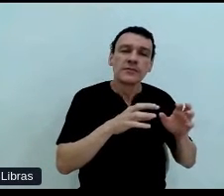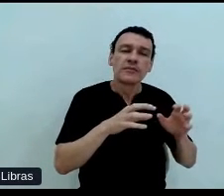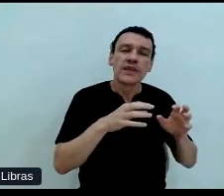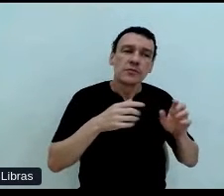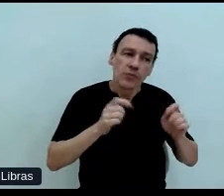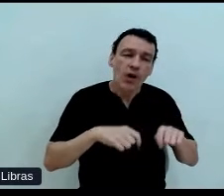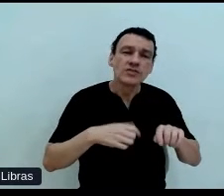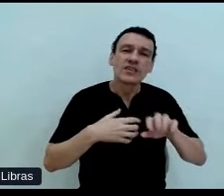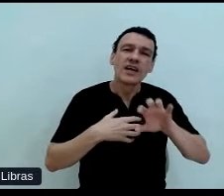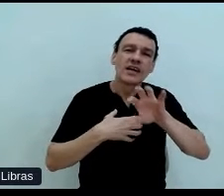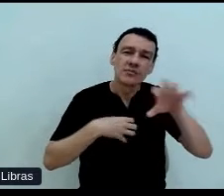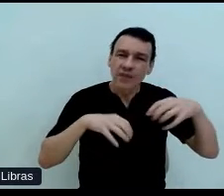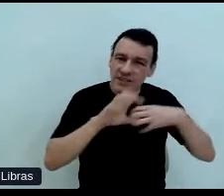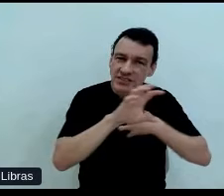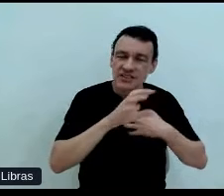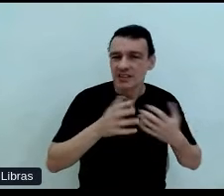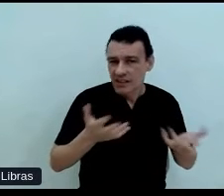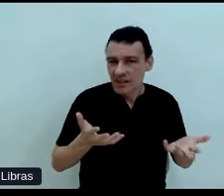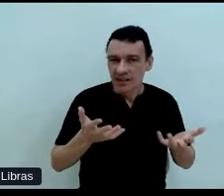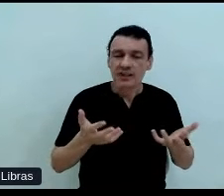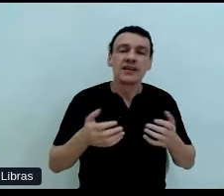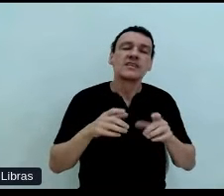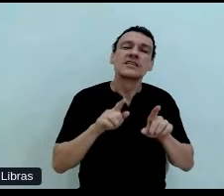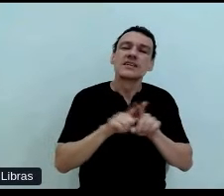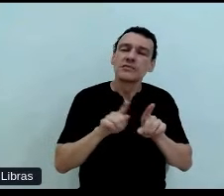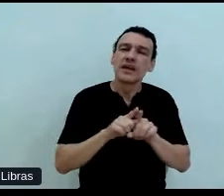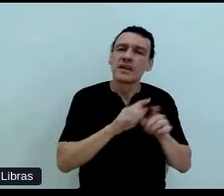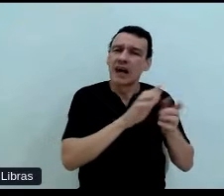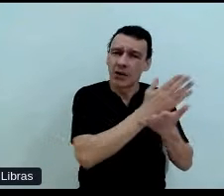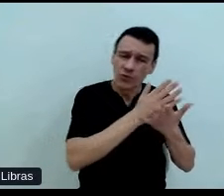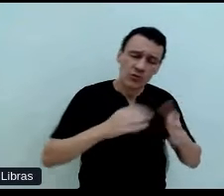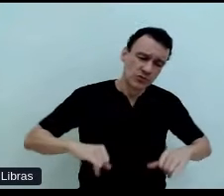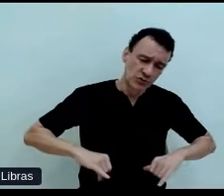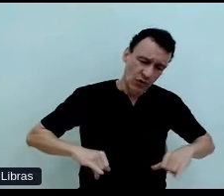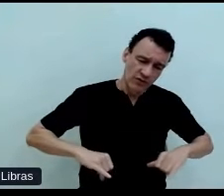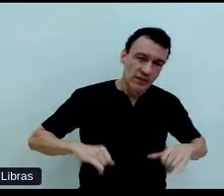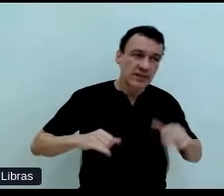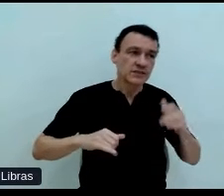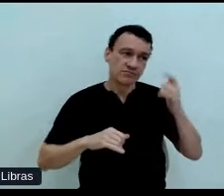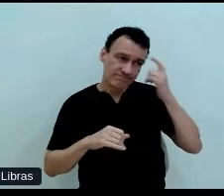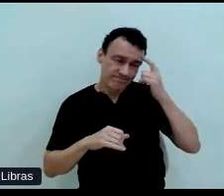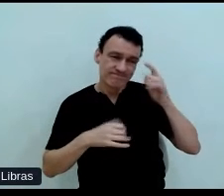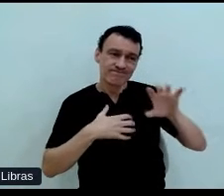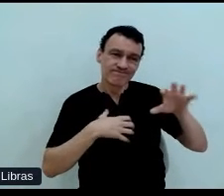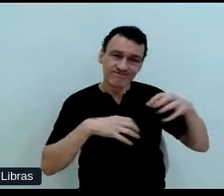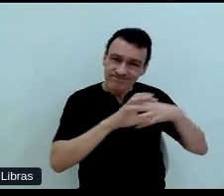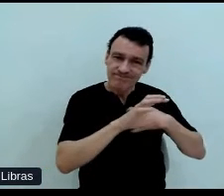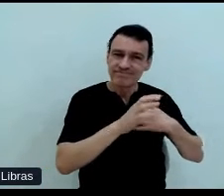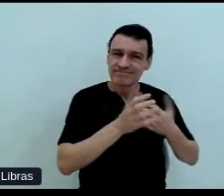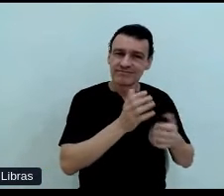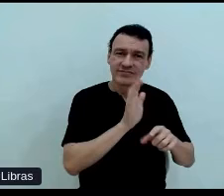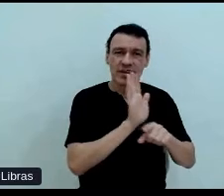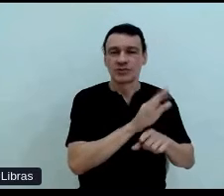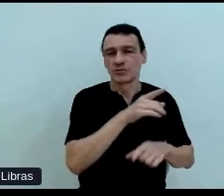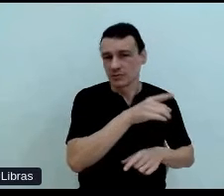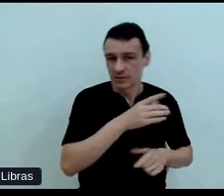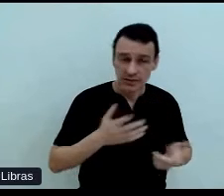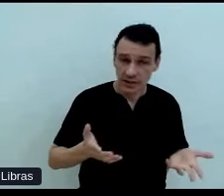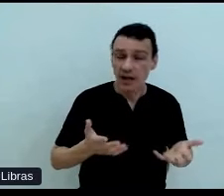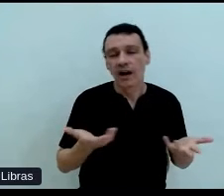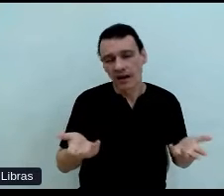e compartilhar um pouquinho das dores de outras pessoas. Então, e aí sim a gente consegue se